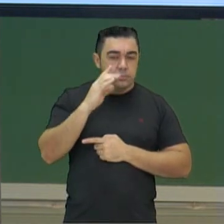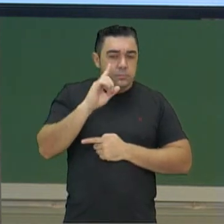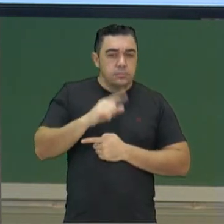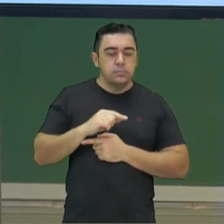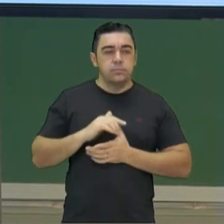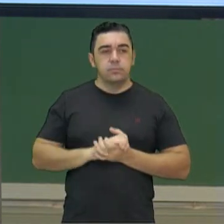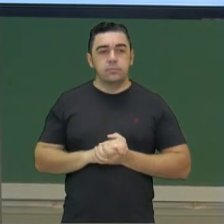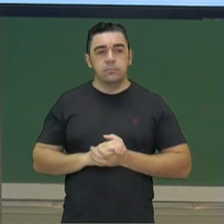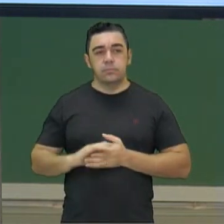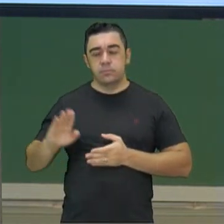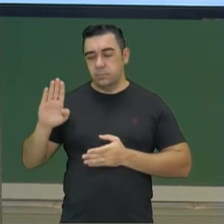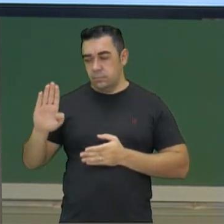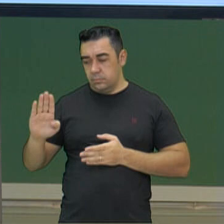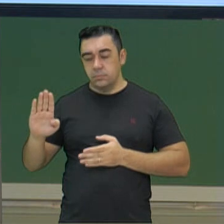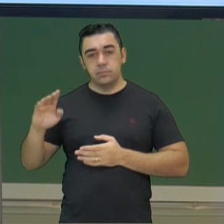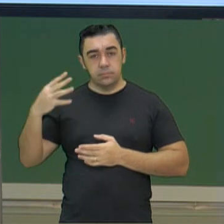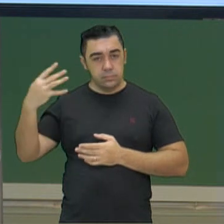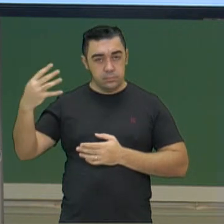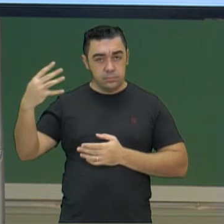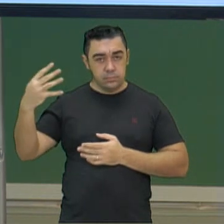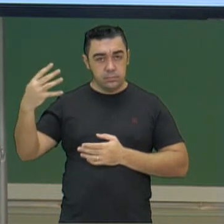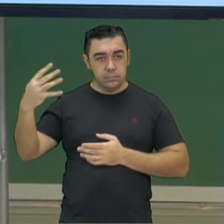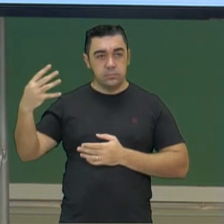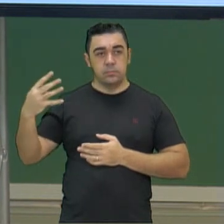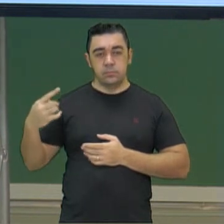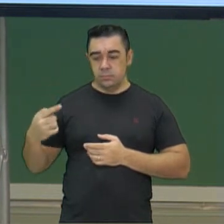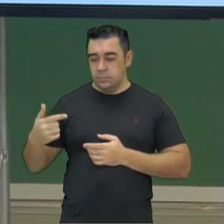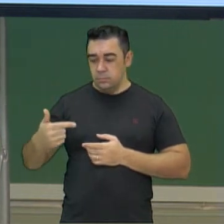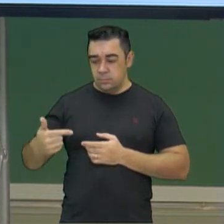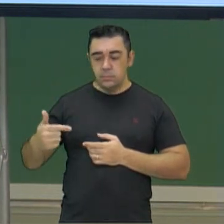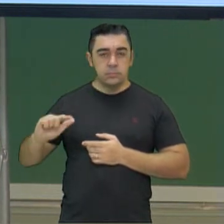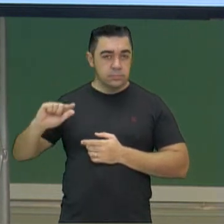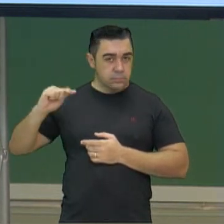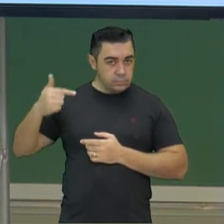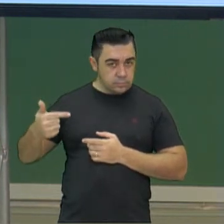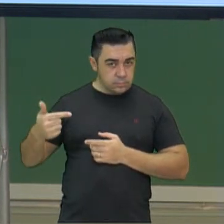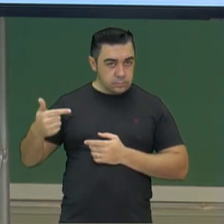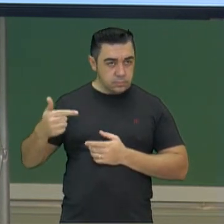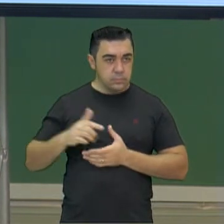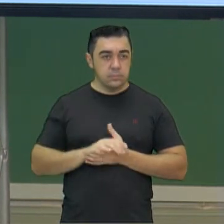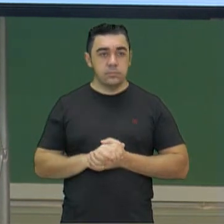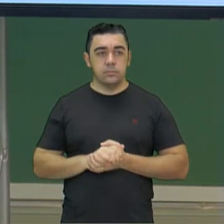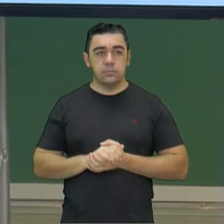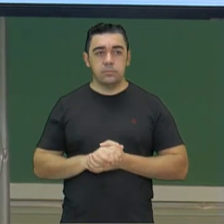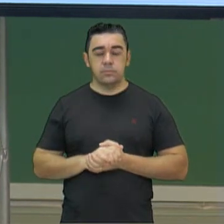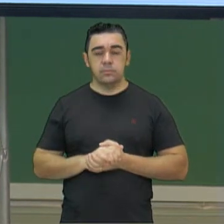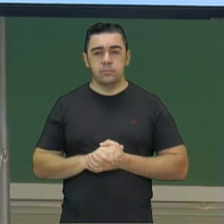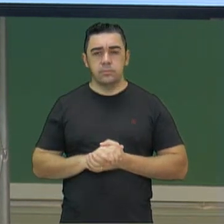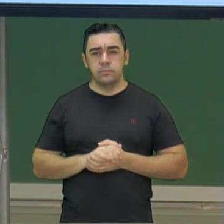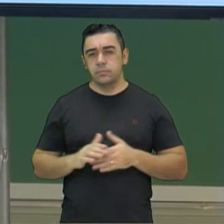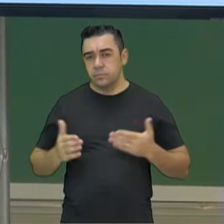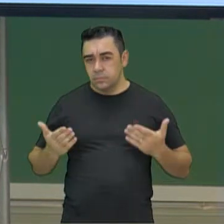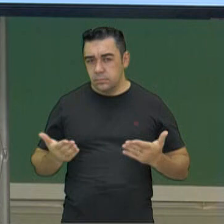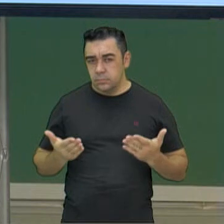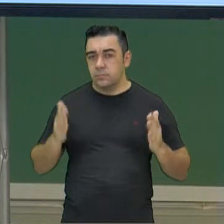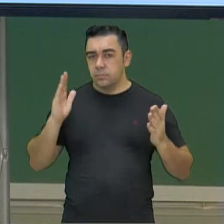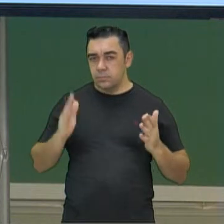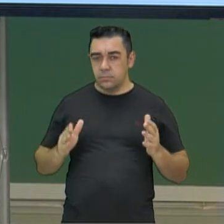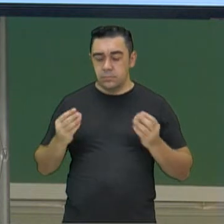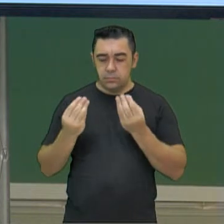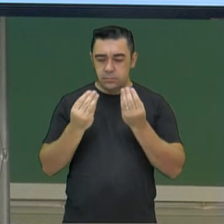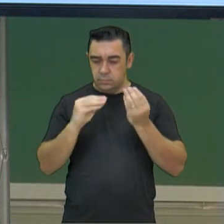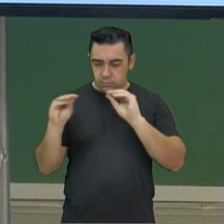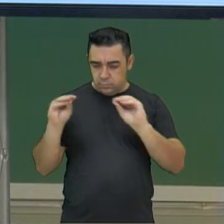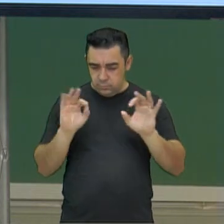O B ao quadrado vale 4, então quer dizer que o B vale 2. Então, aqui,